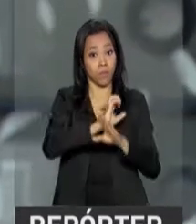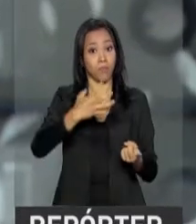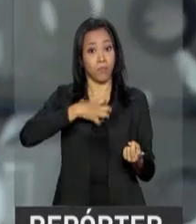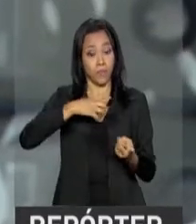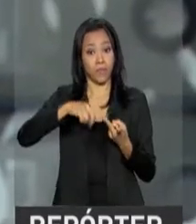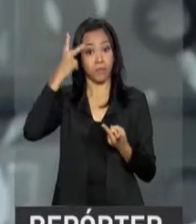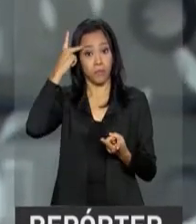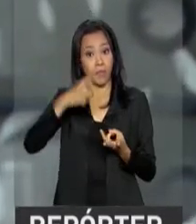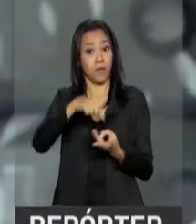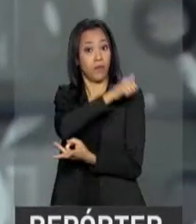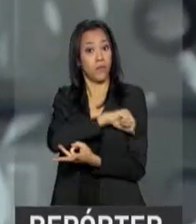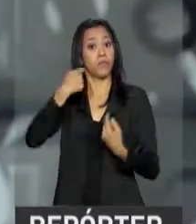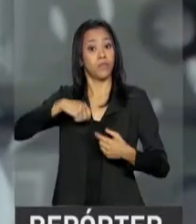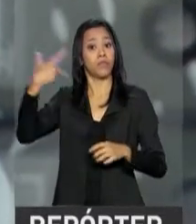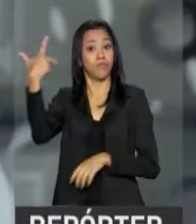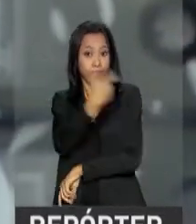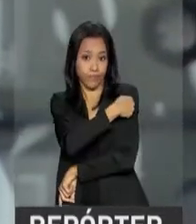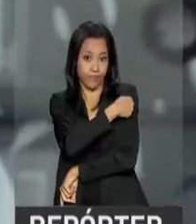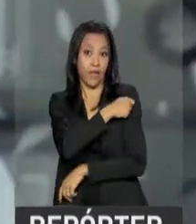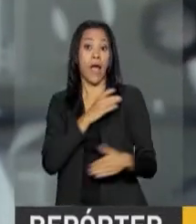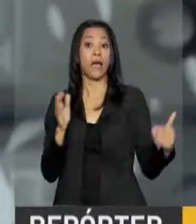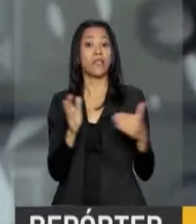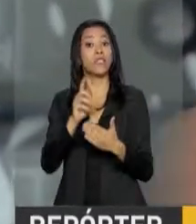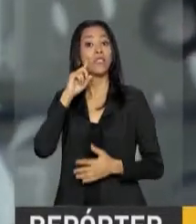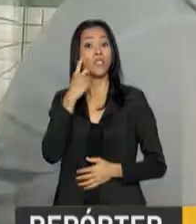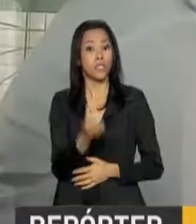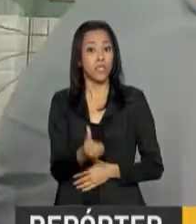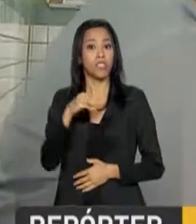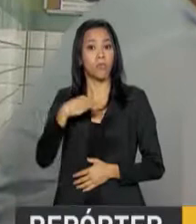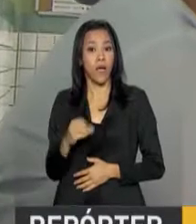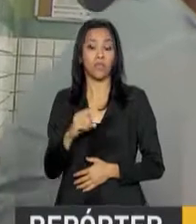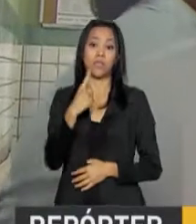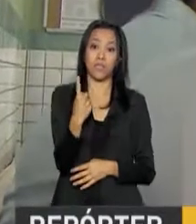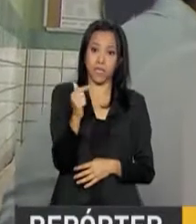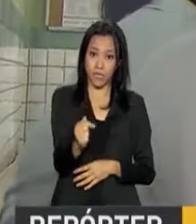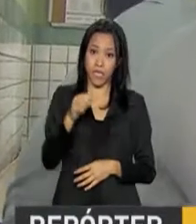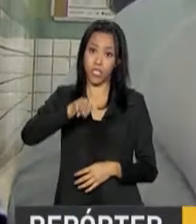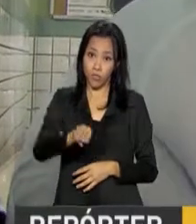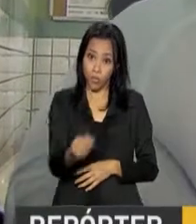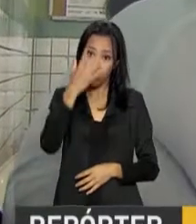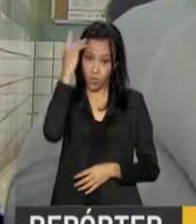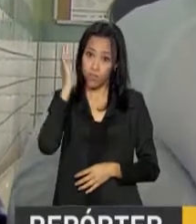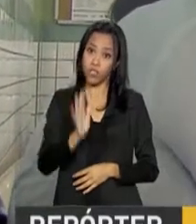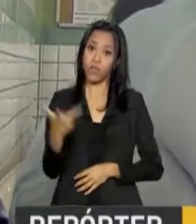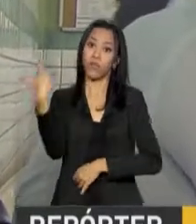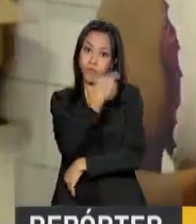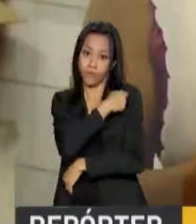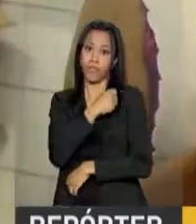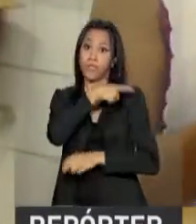tomar a vacina contra a febre amarela até 6 de março cerca de 17 milhões de pessoas foram imunizadas nesses três estados